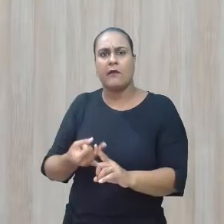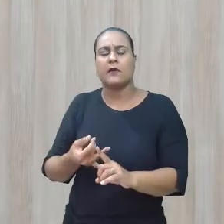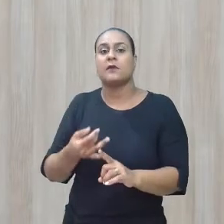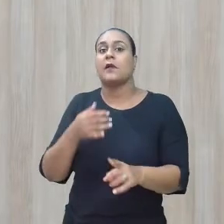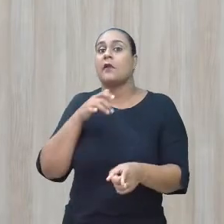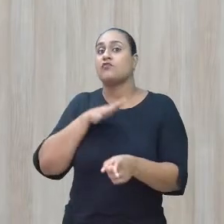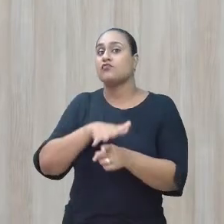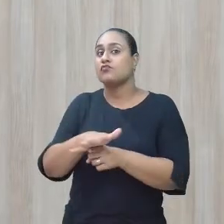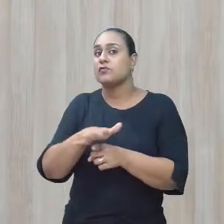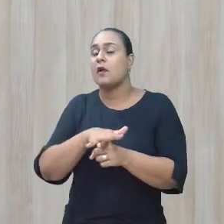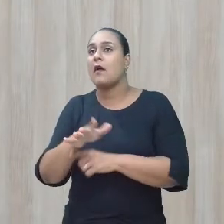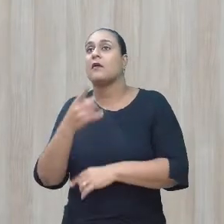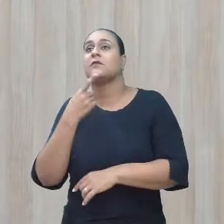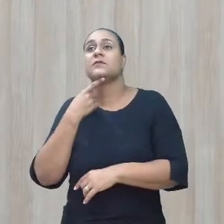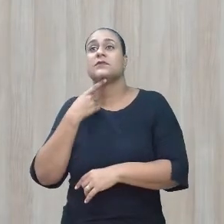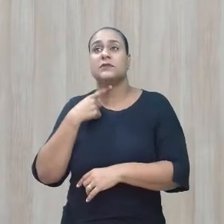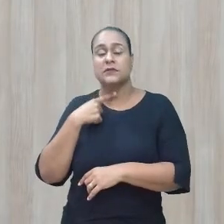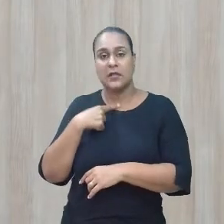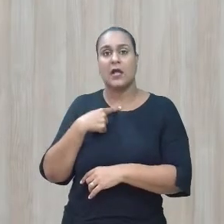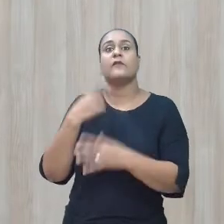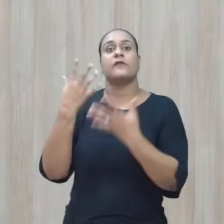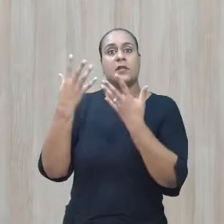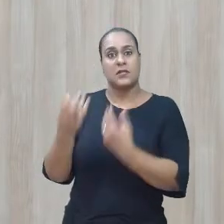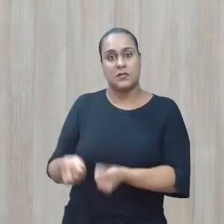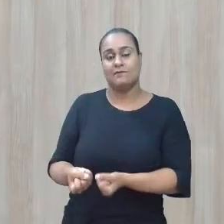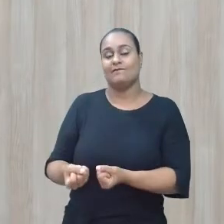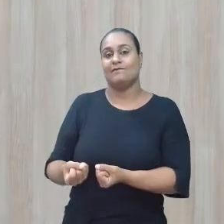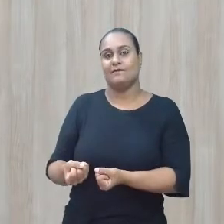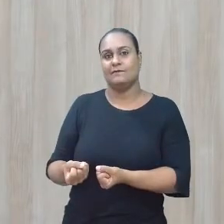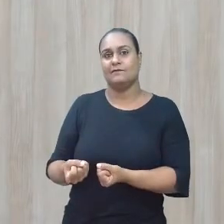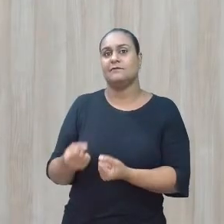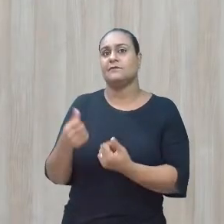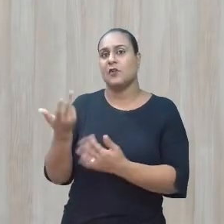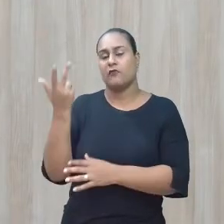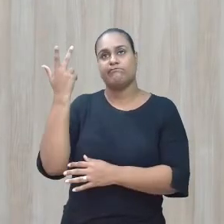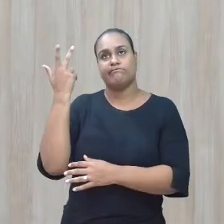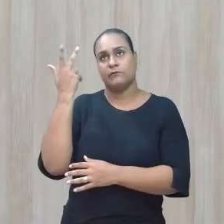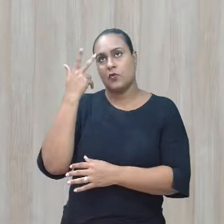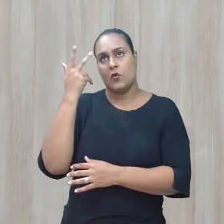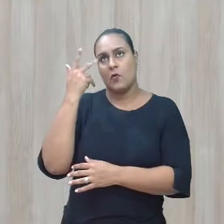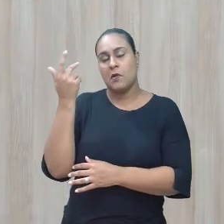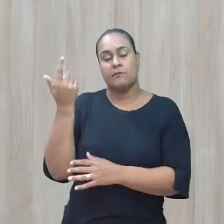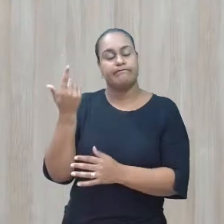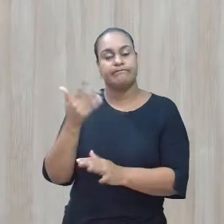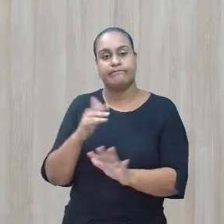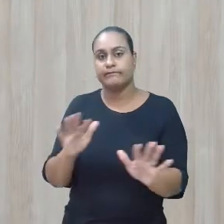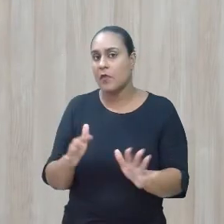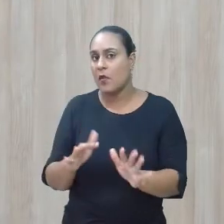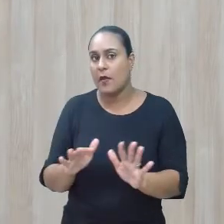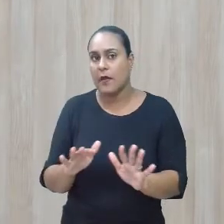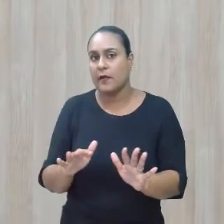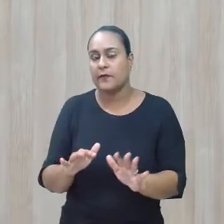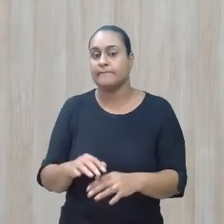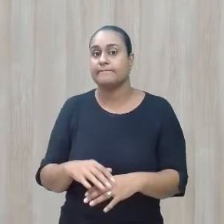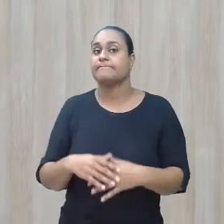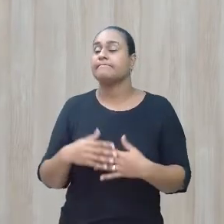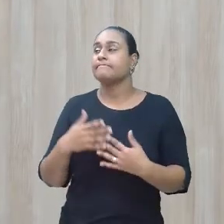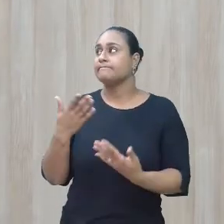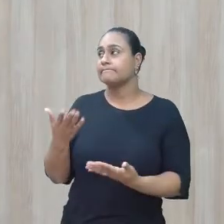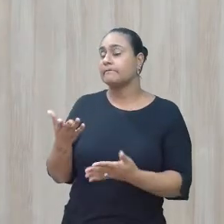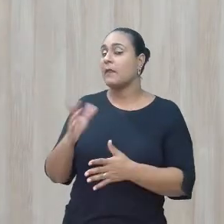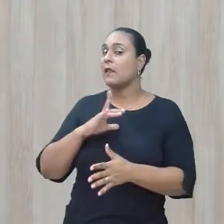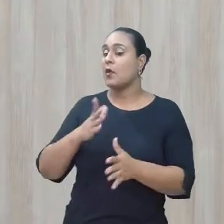demandas, suas necessidades fossem atendidas, tá certo? E frequentemente não era. Então, nesse momento de vácuo